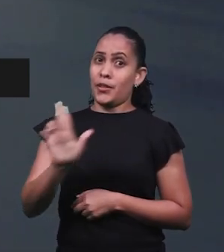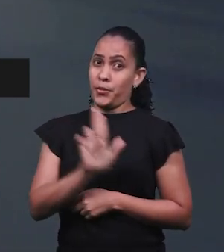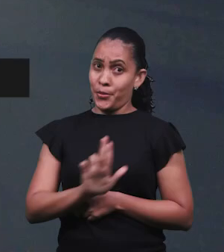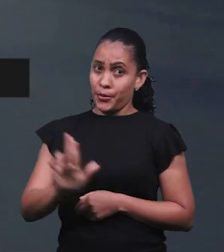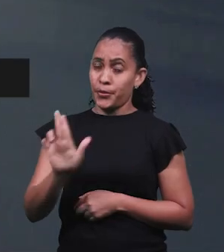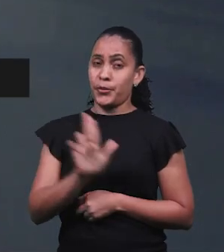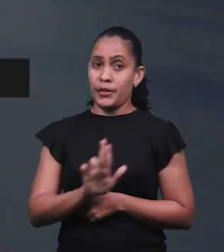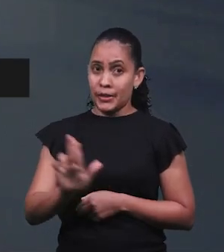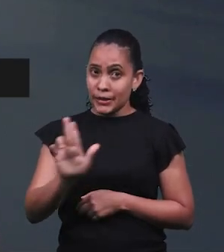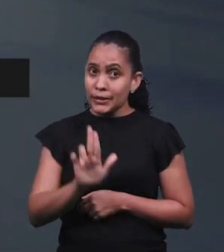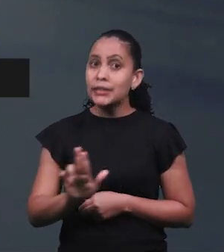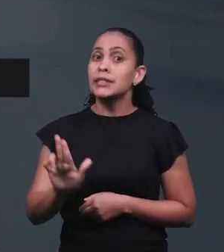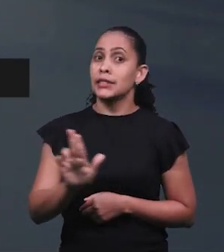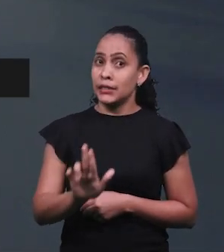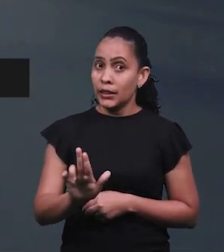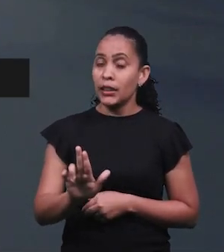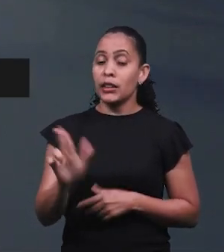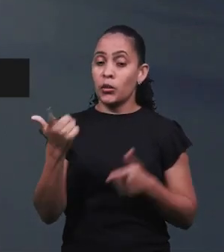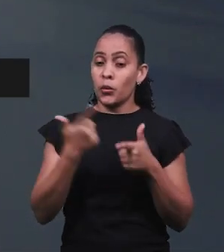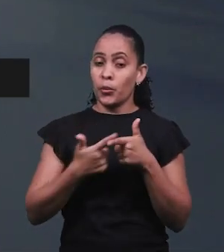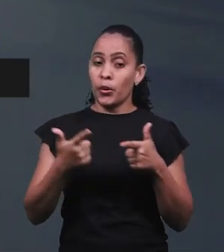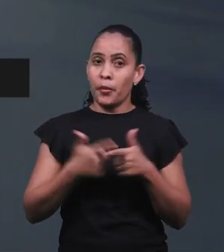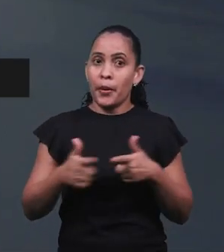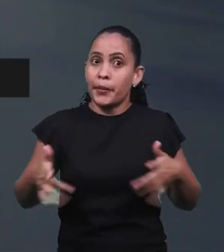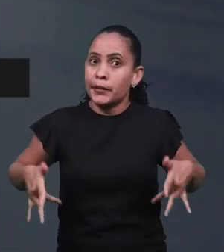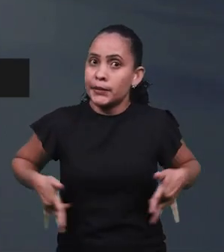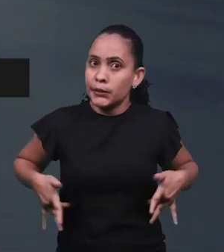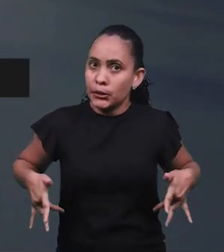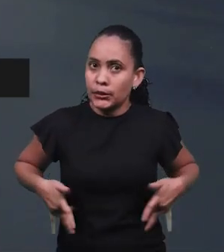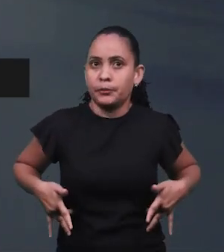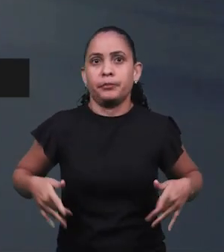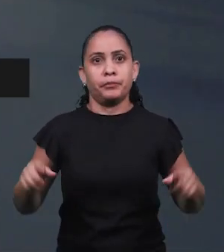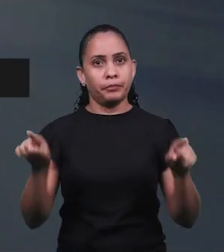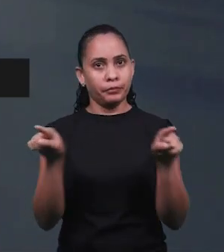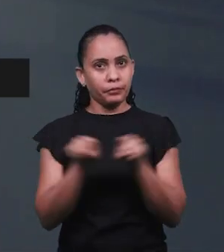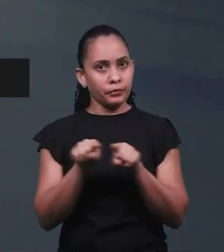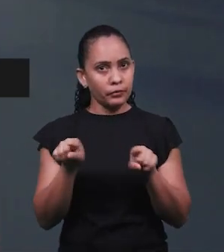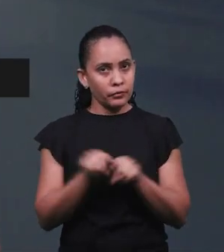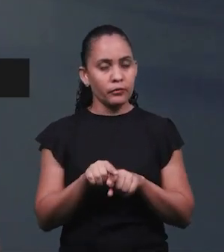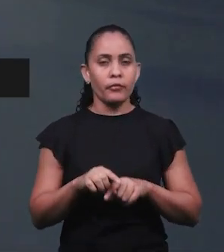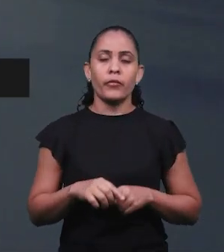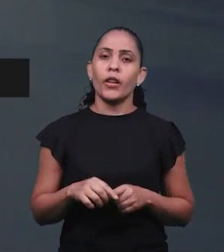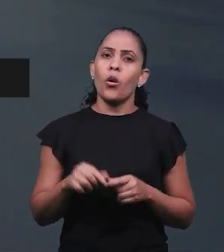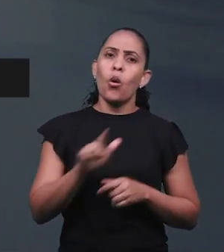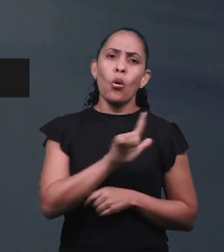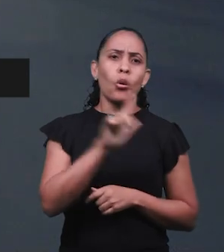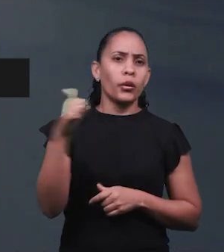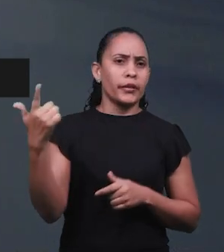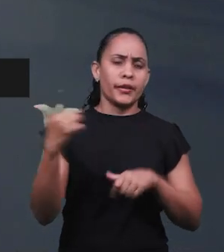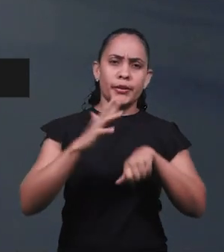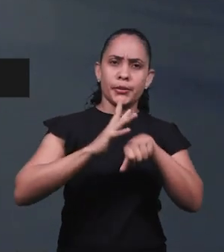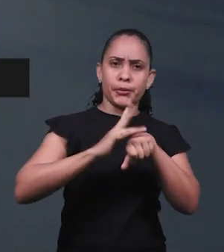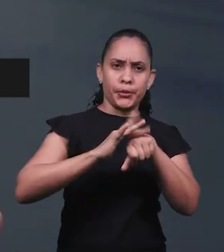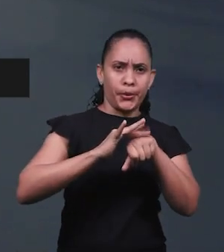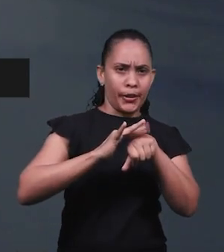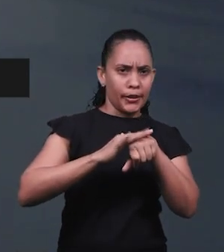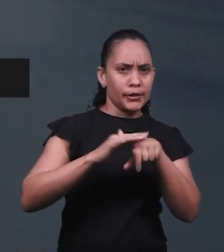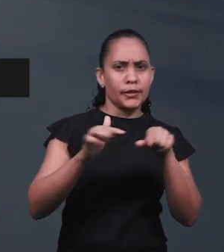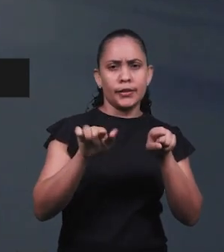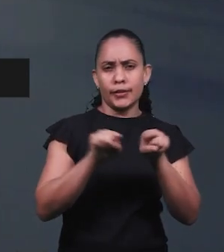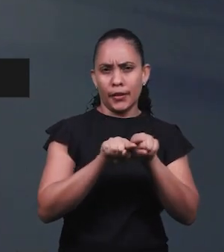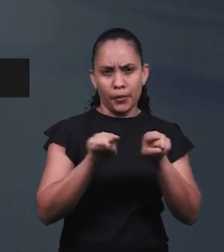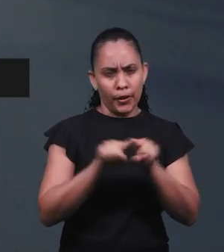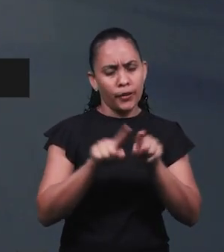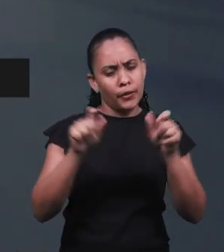dão nefrite, que são tóxicos para o rim, né? E também doenças hereditárias, litíase, que é